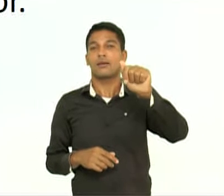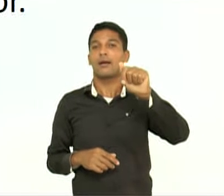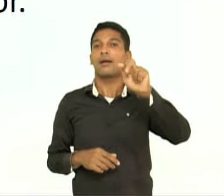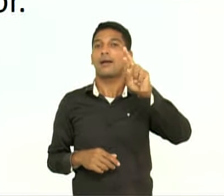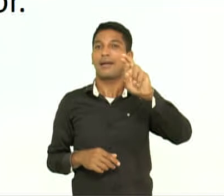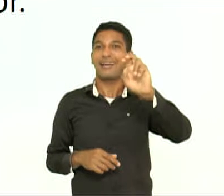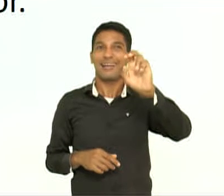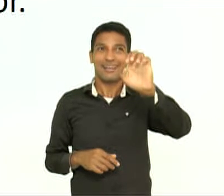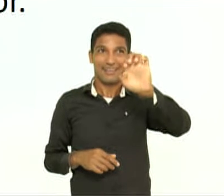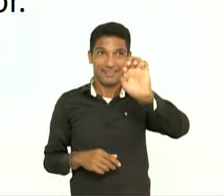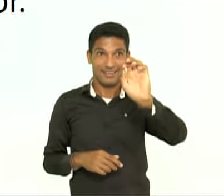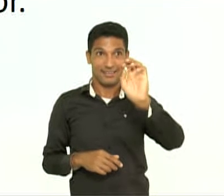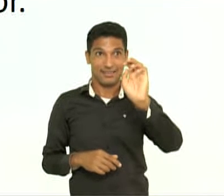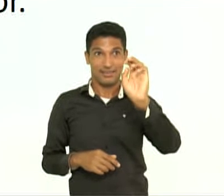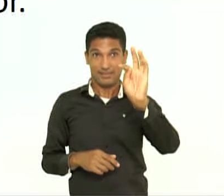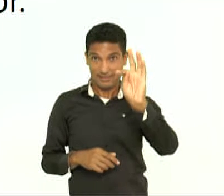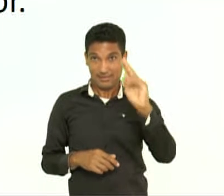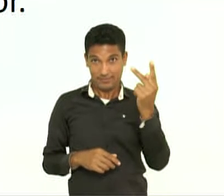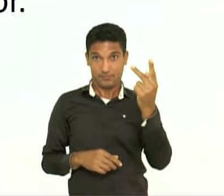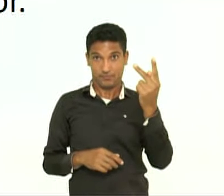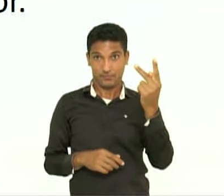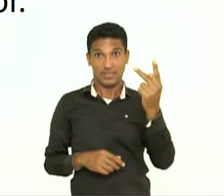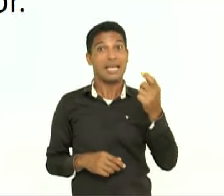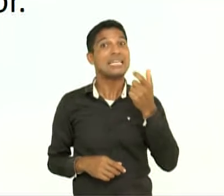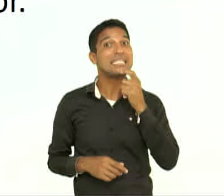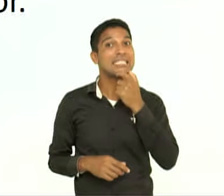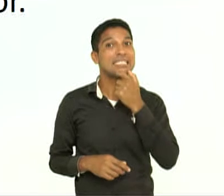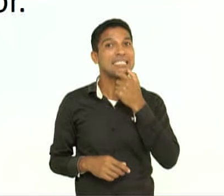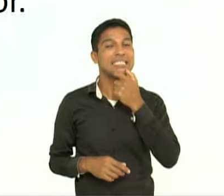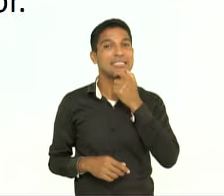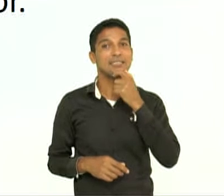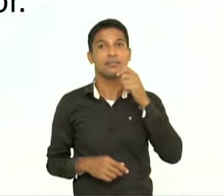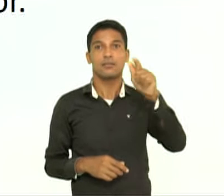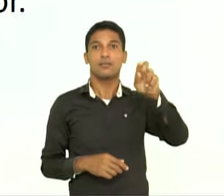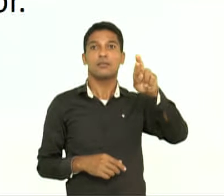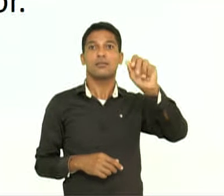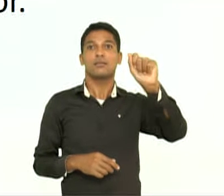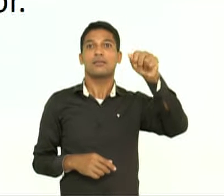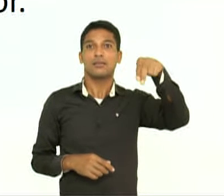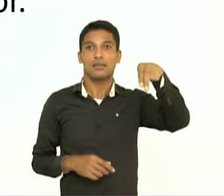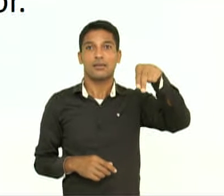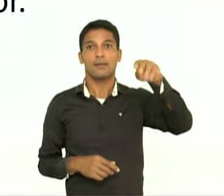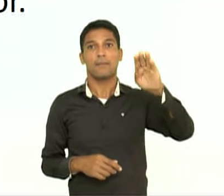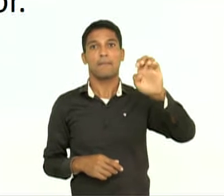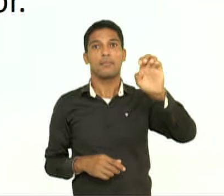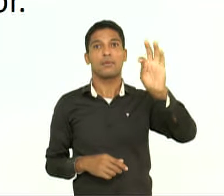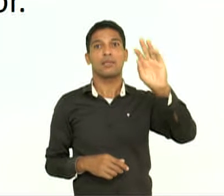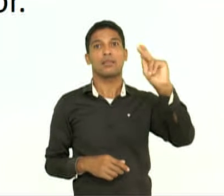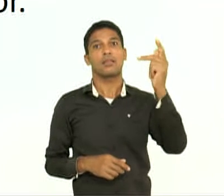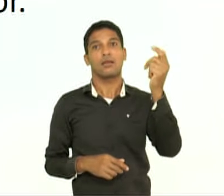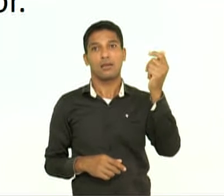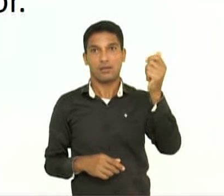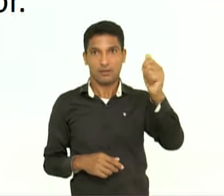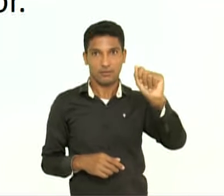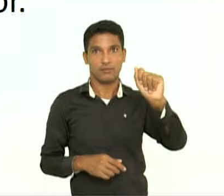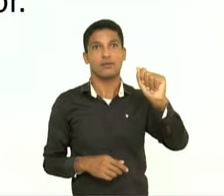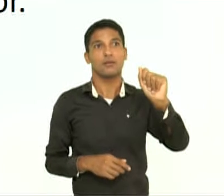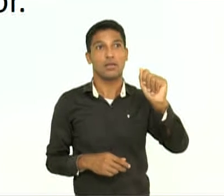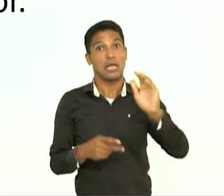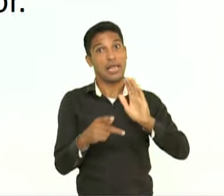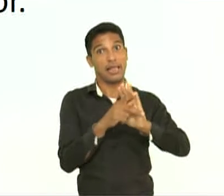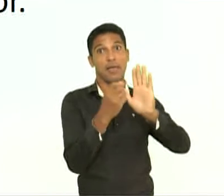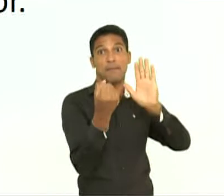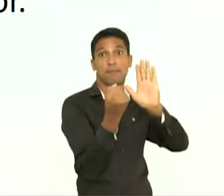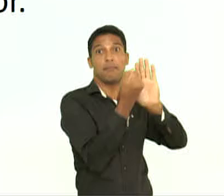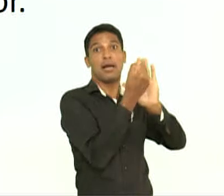entre 1979 e 1990, considerada aí o apelido a Dama de Ferro, grande símbolo do neoliberalismo.